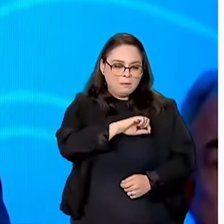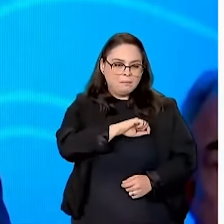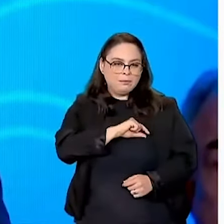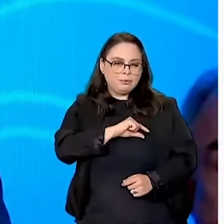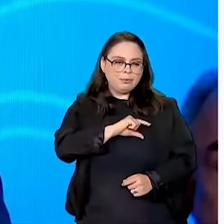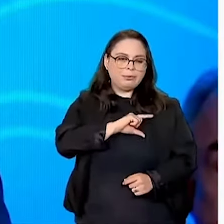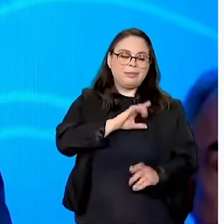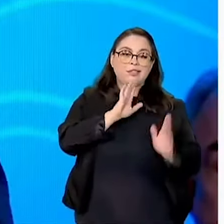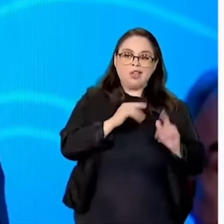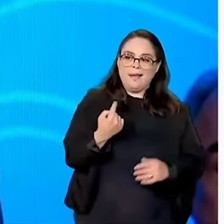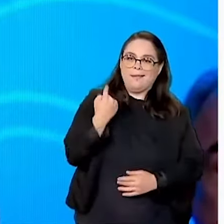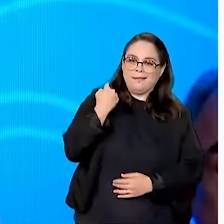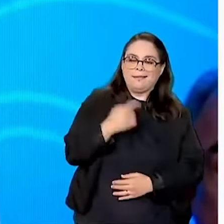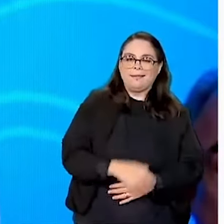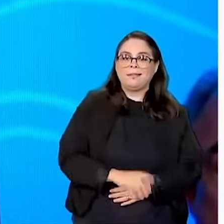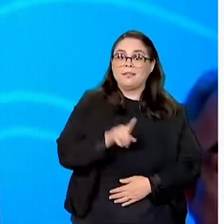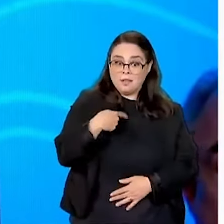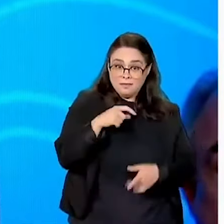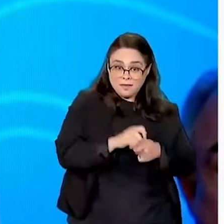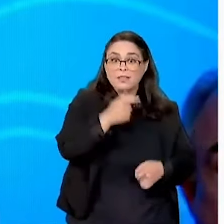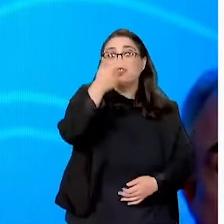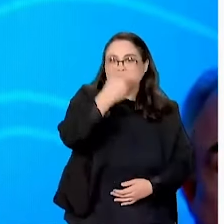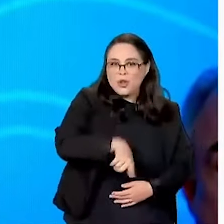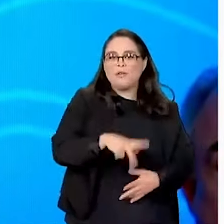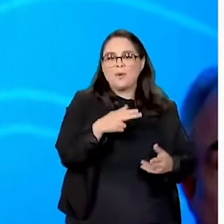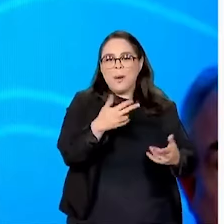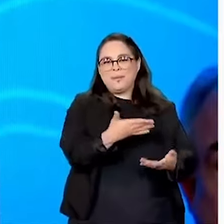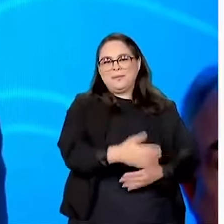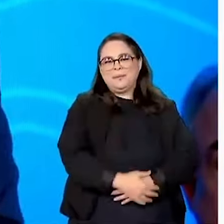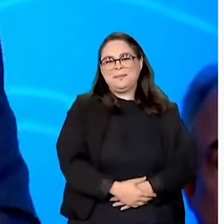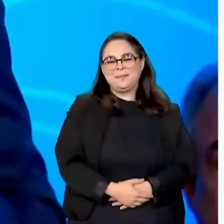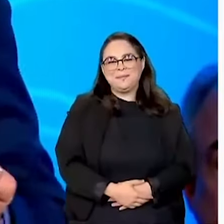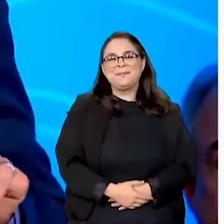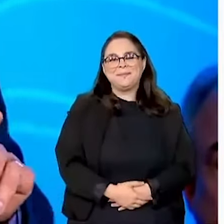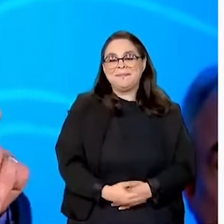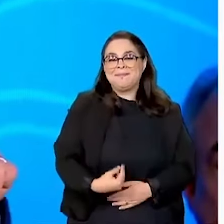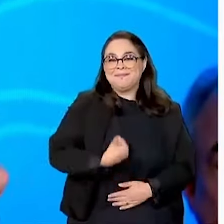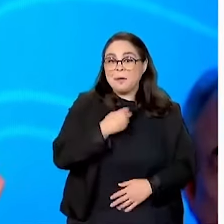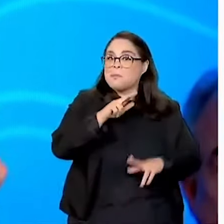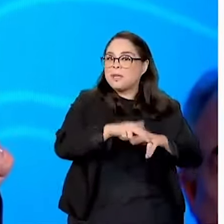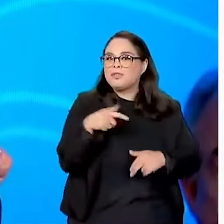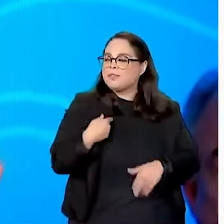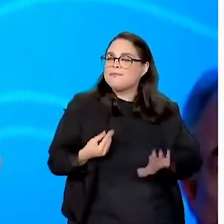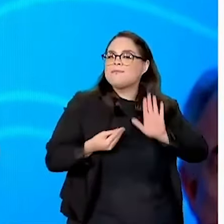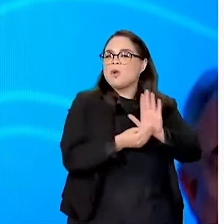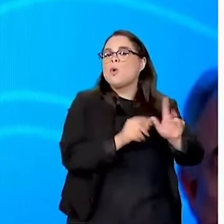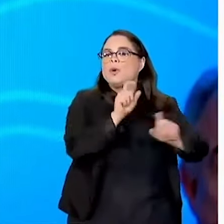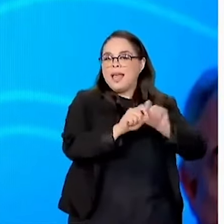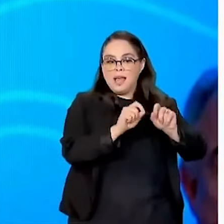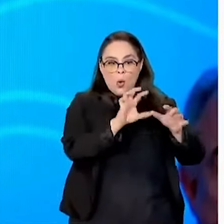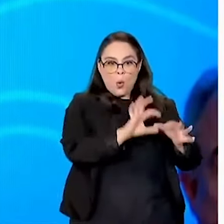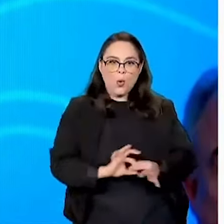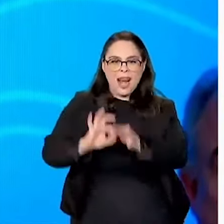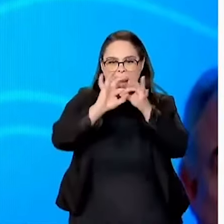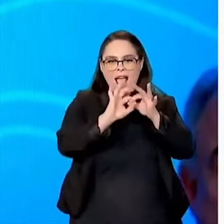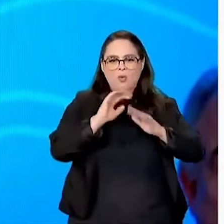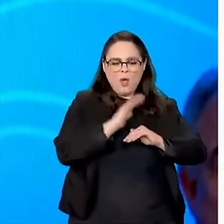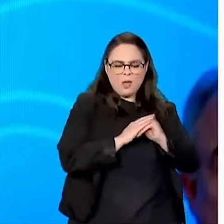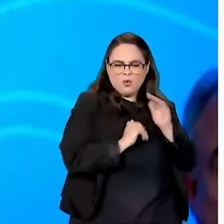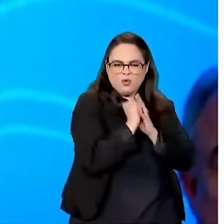crescendo. É o que estamos fazendo aqui outra vez. É por isso que nós colocamos o lema União e